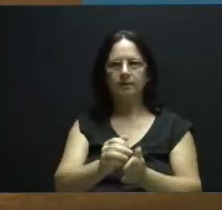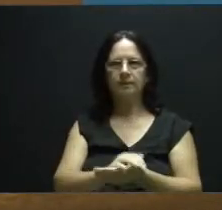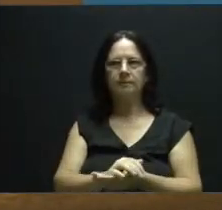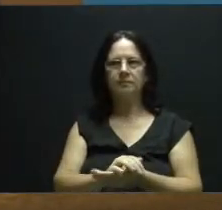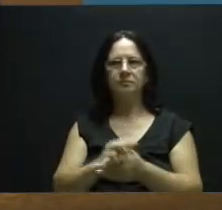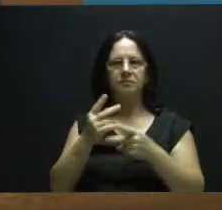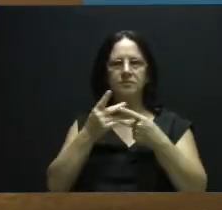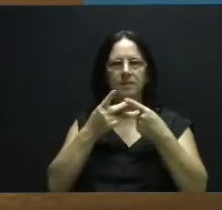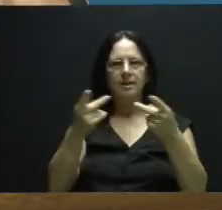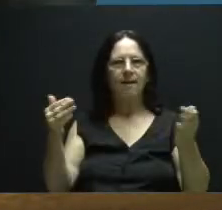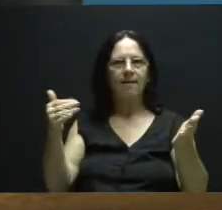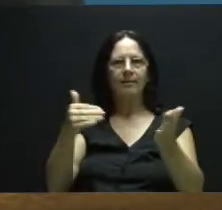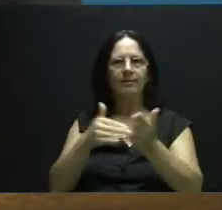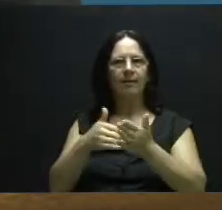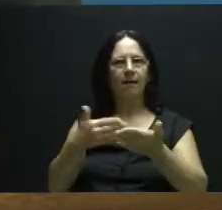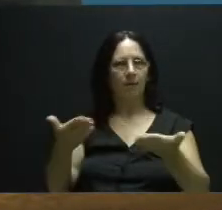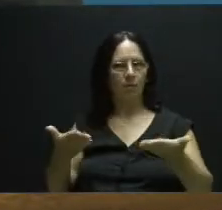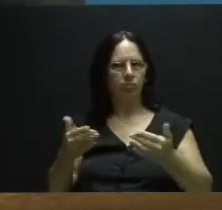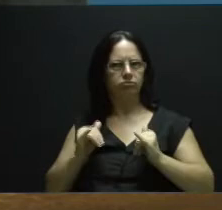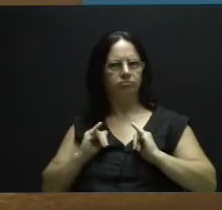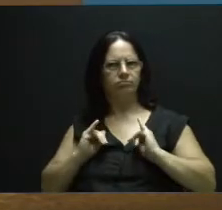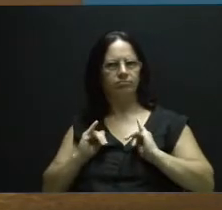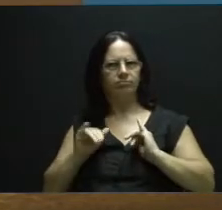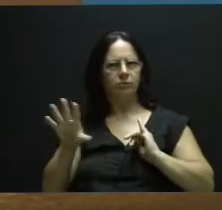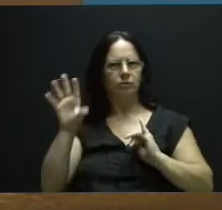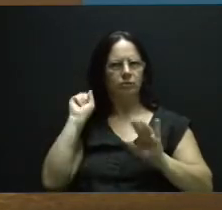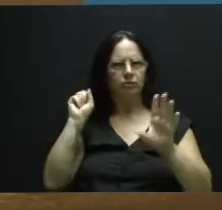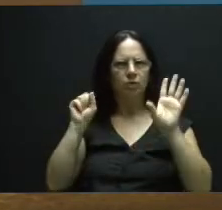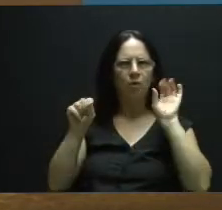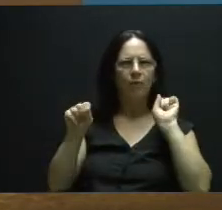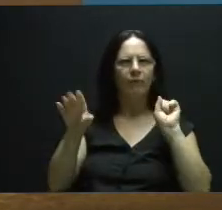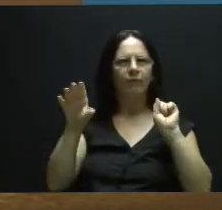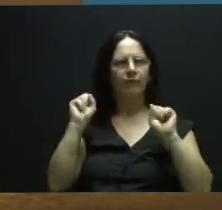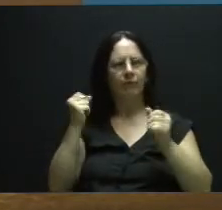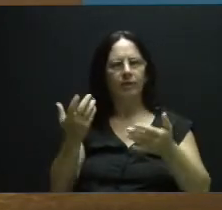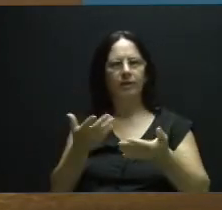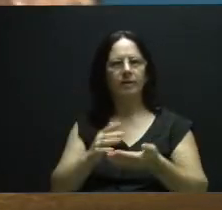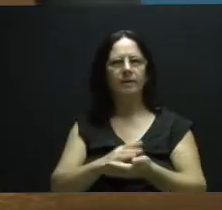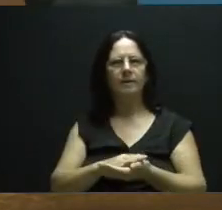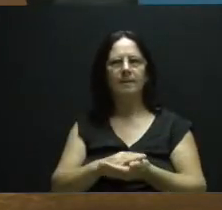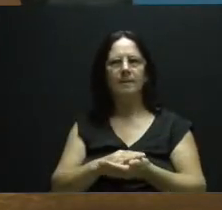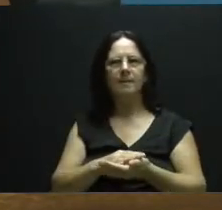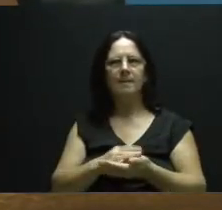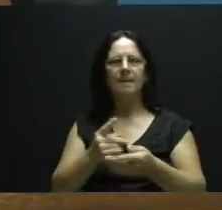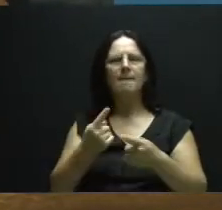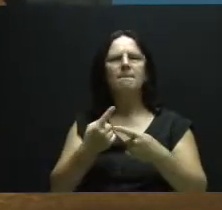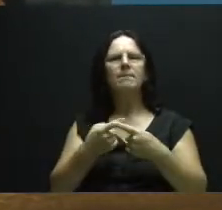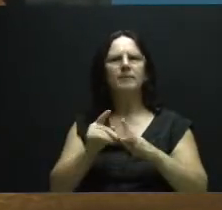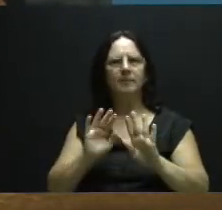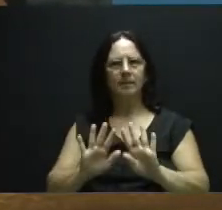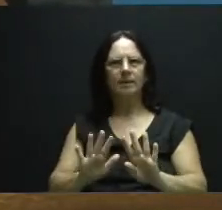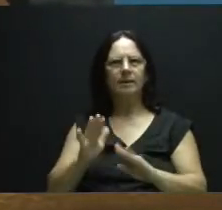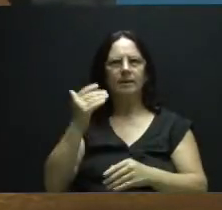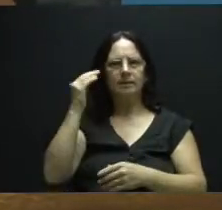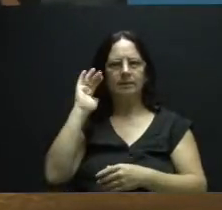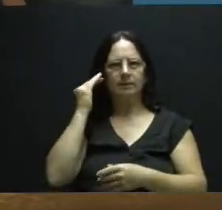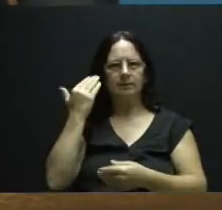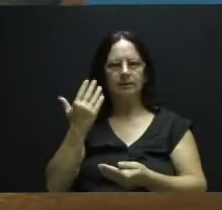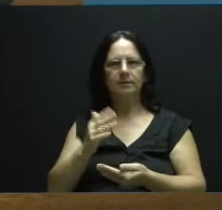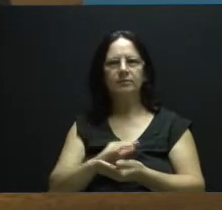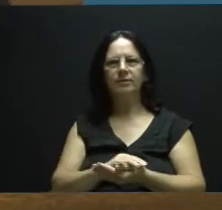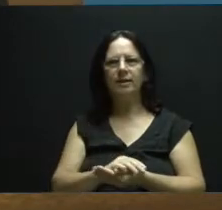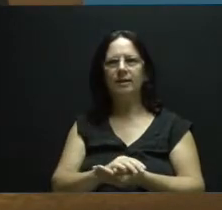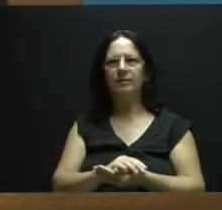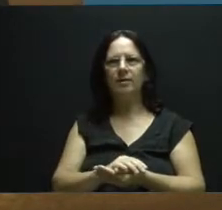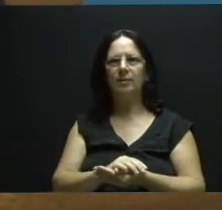dizer que até agora fiquei ali quietinho no meu canto só ouvindo que senhores falaram mas para entender tudo isso é uma dinâmica